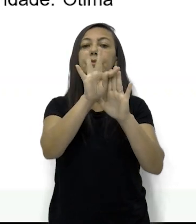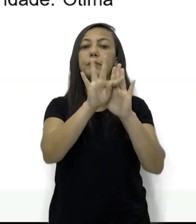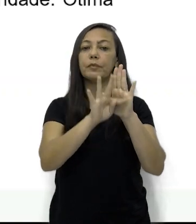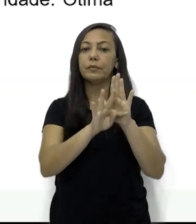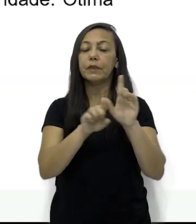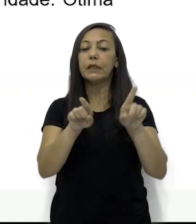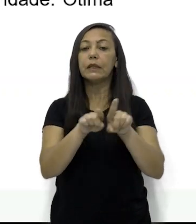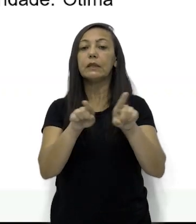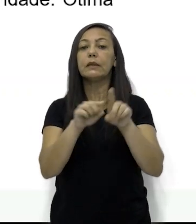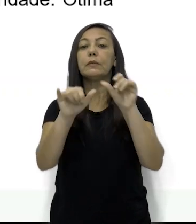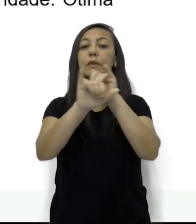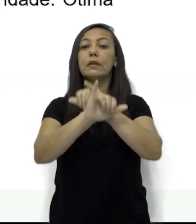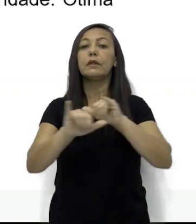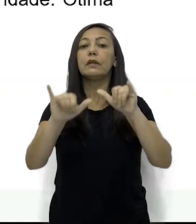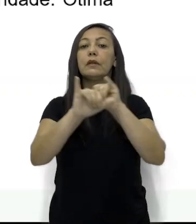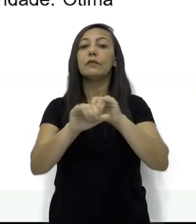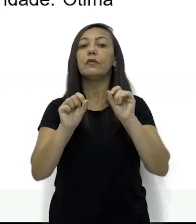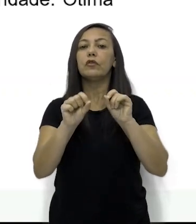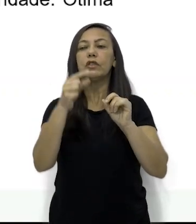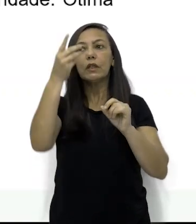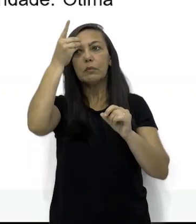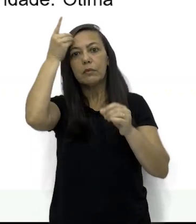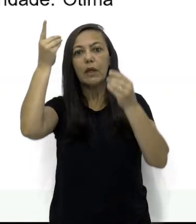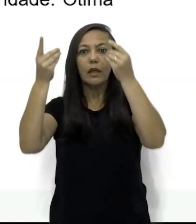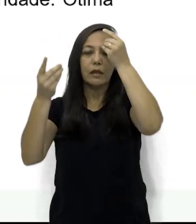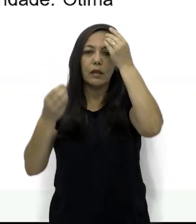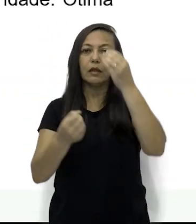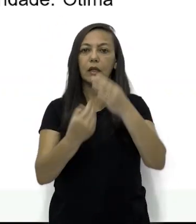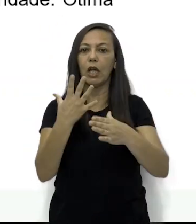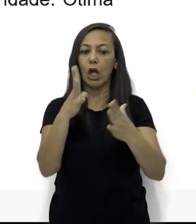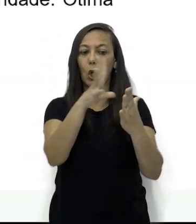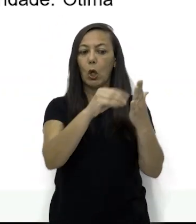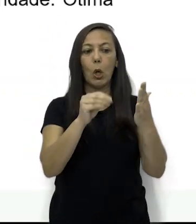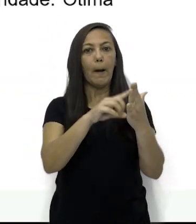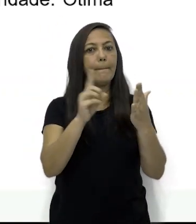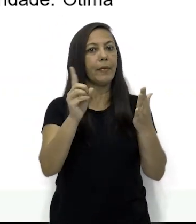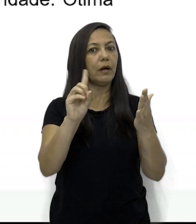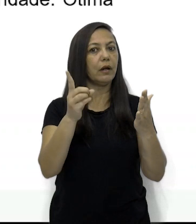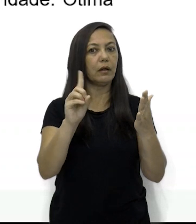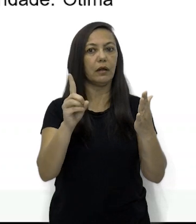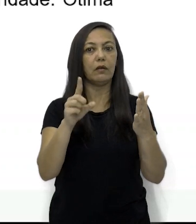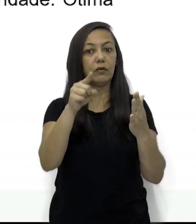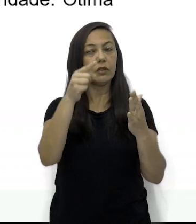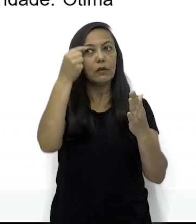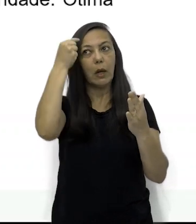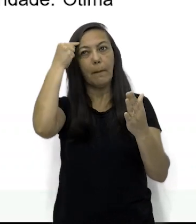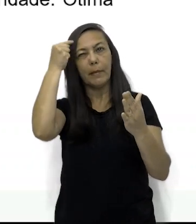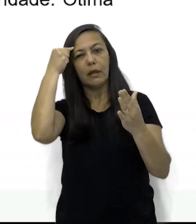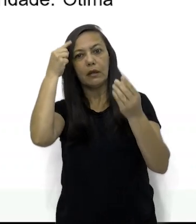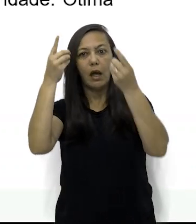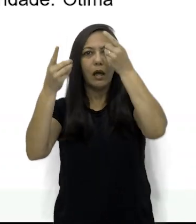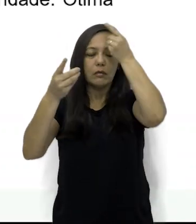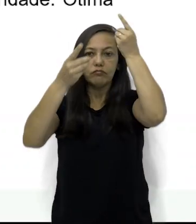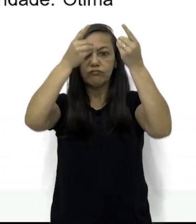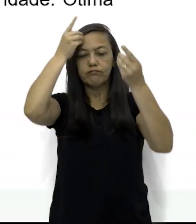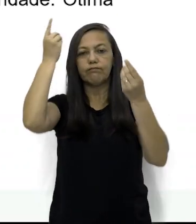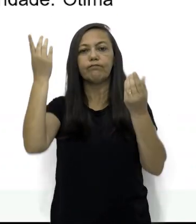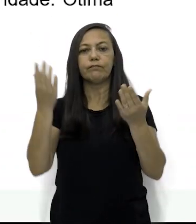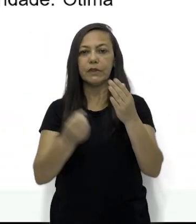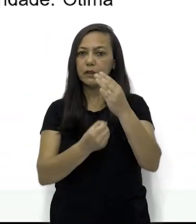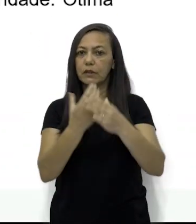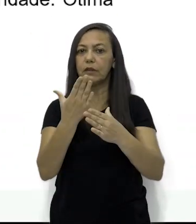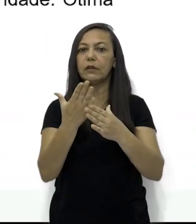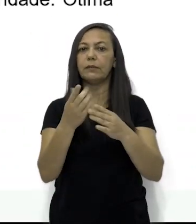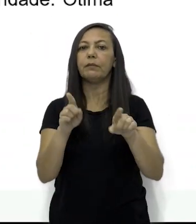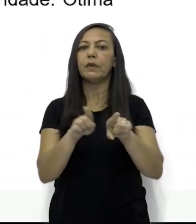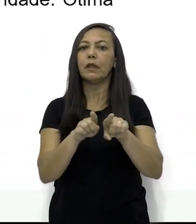texto, e essas informações são elaboradas por vocês. Não é uma cópia, da fonte de estudo, ok?